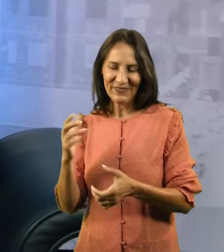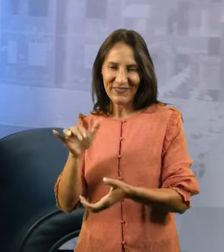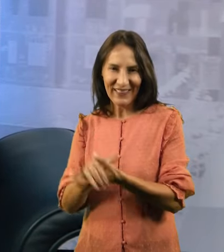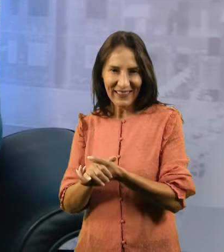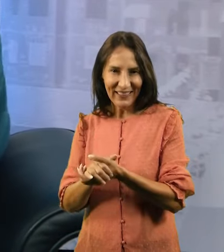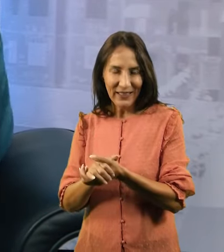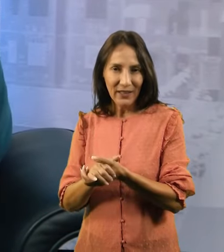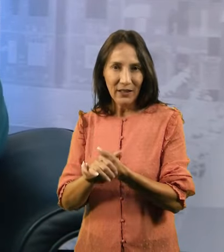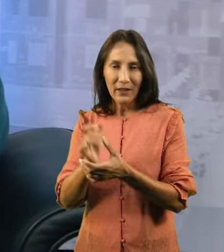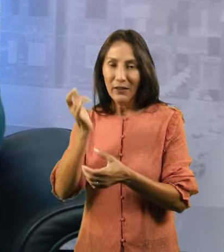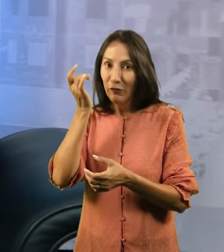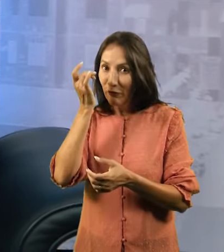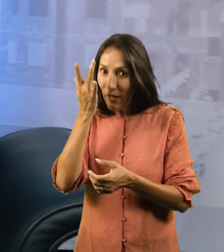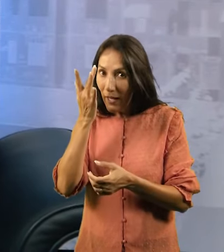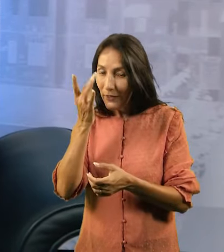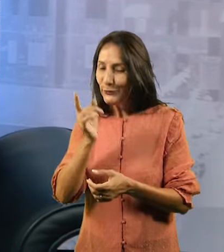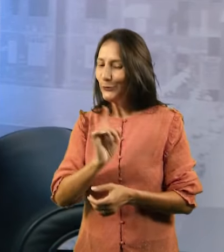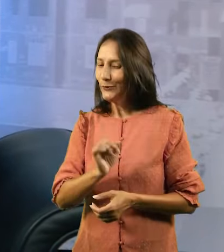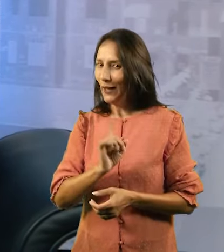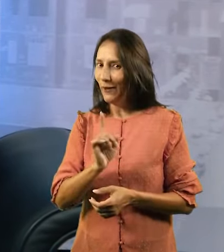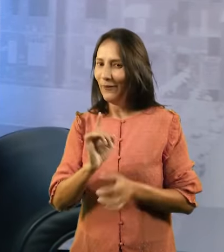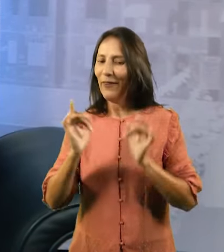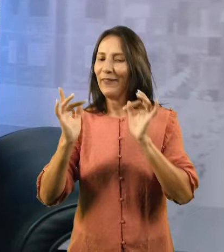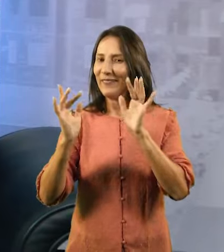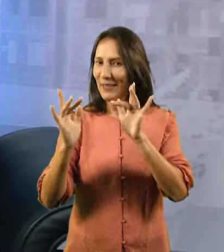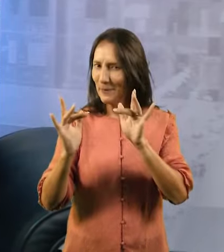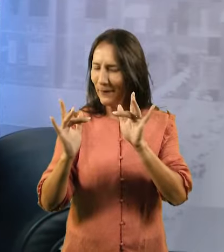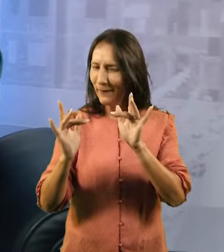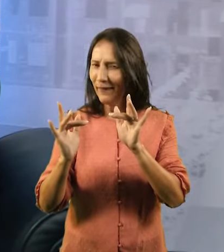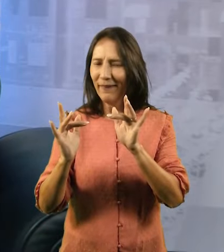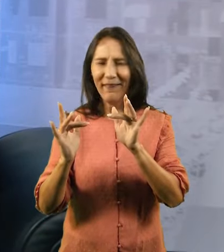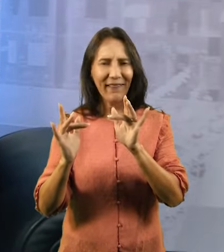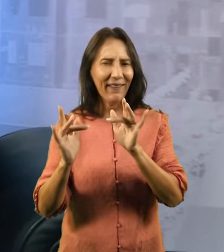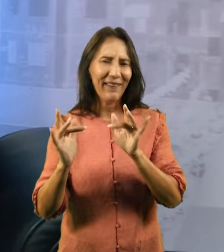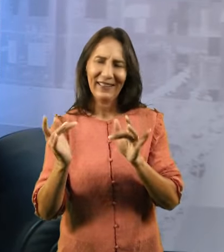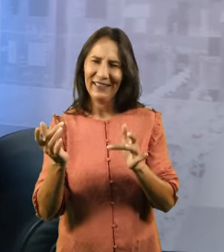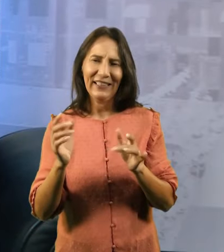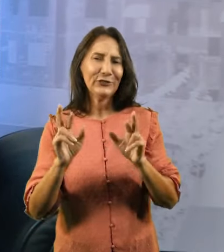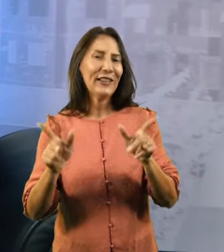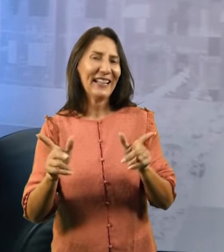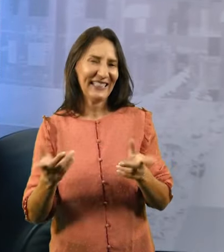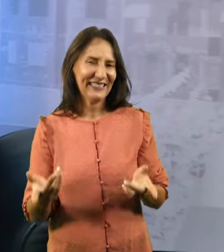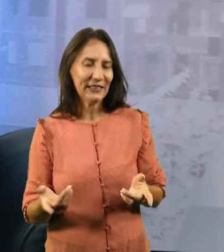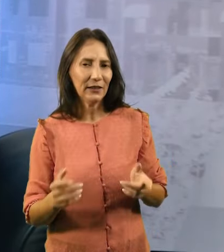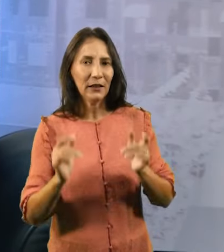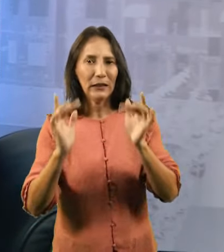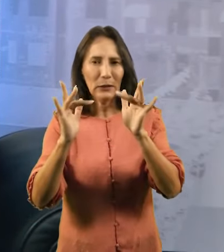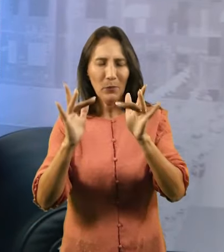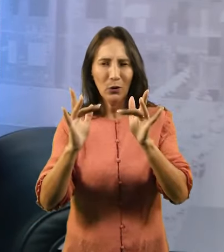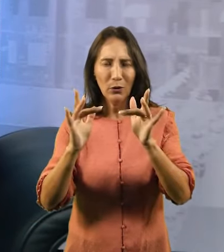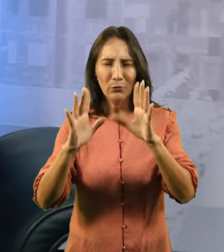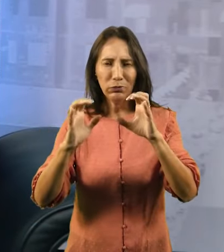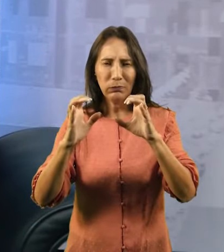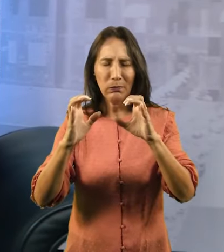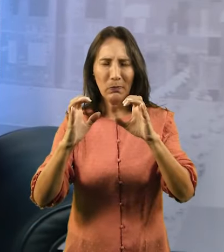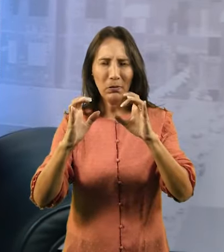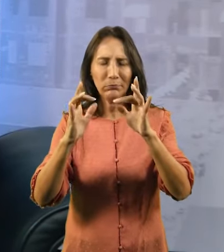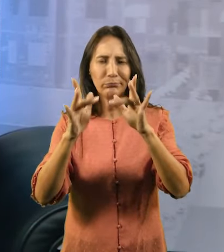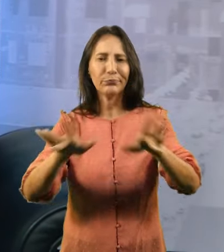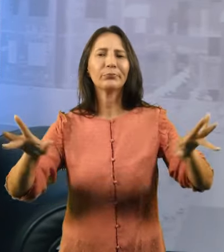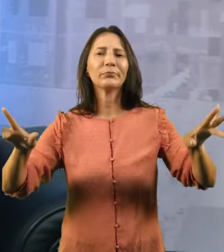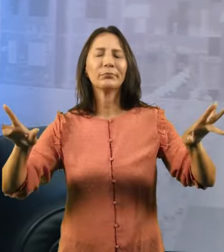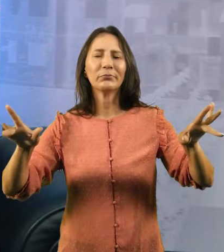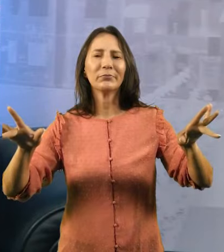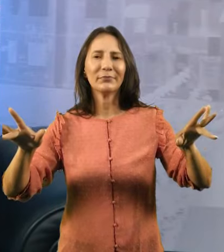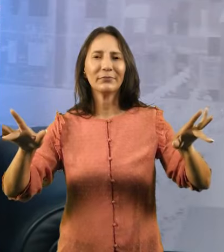não é fácil debaixo do mesmo teto, que uma coisa é namorar. Namorar você vai, brigou, você vai embora. Vai para sua